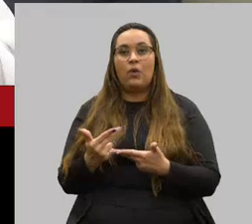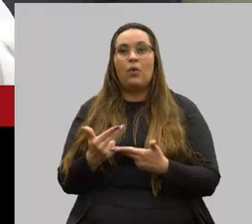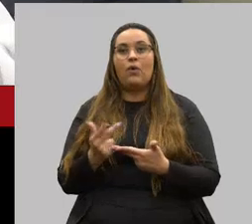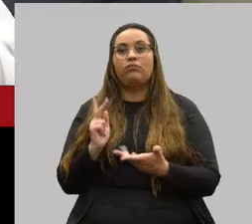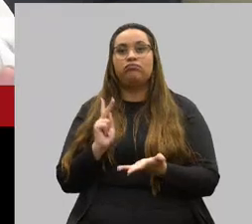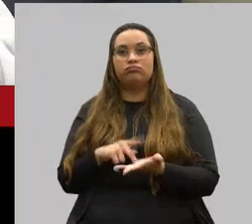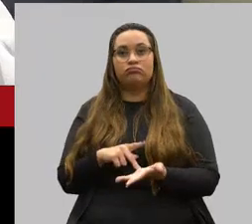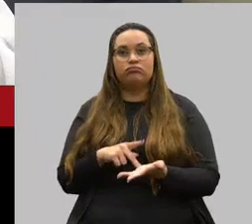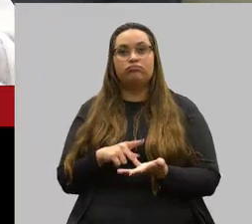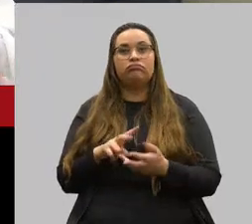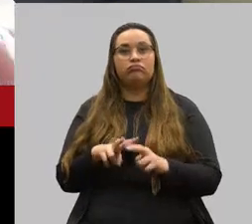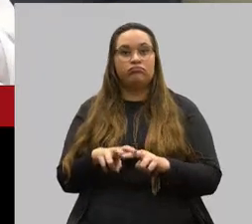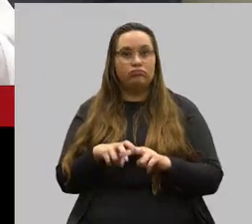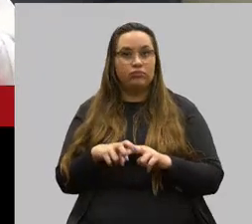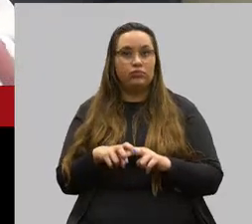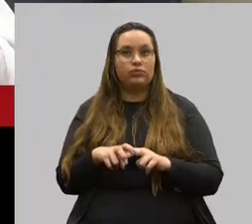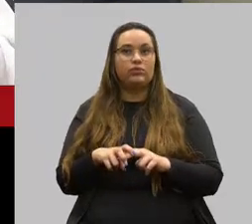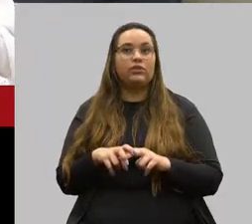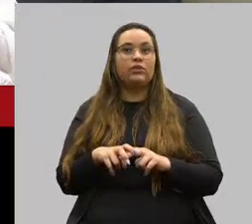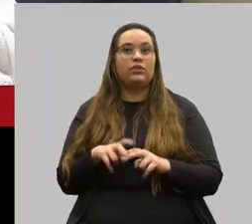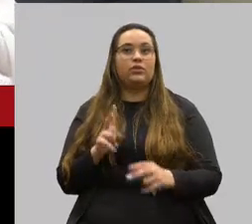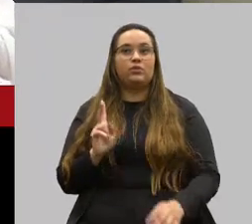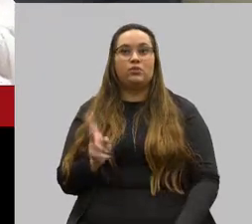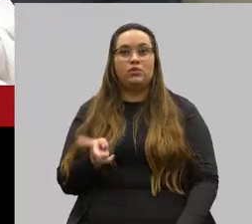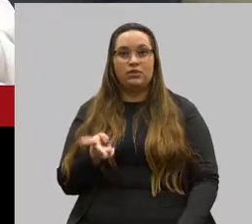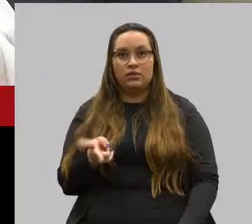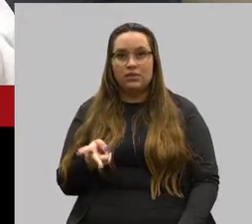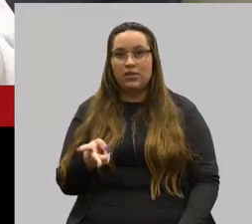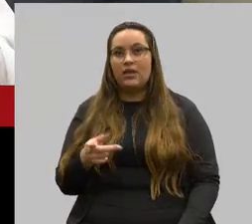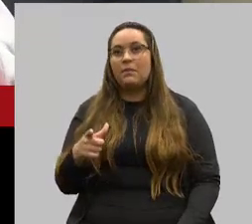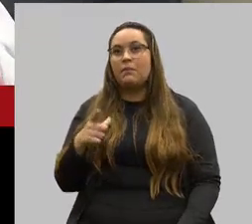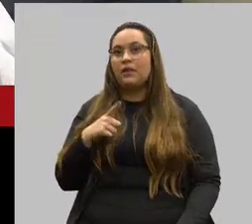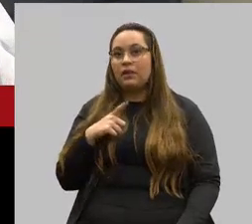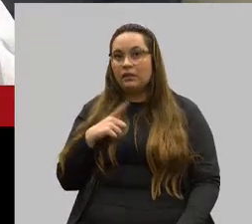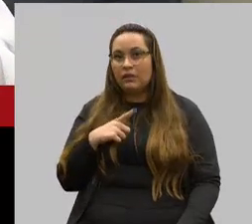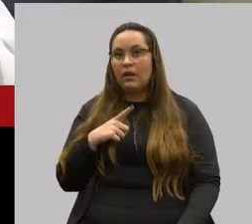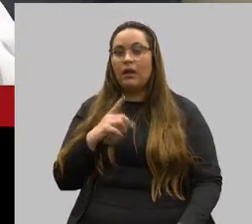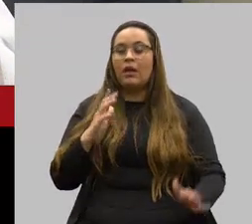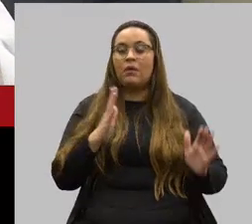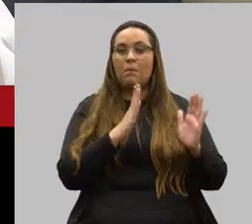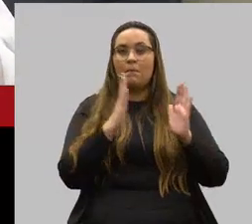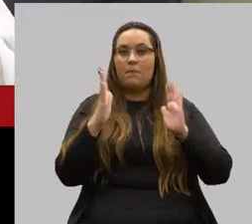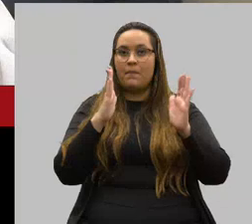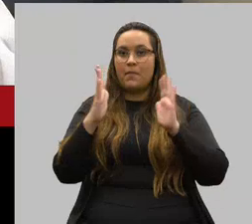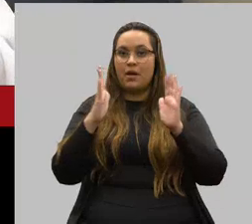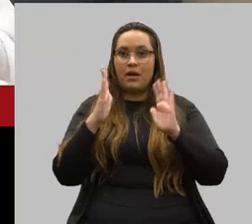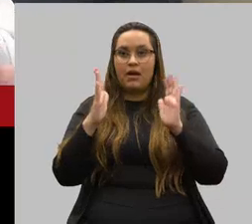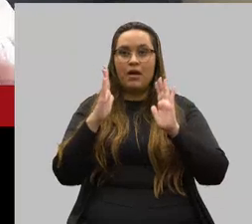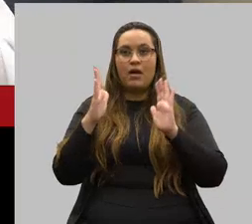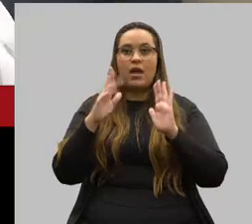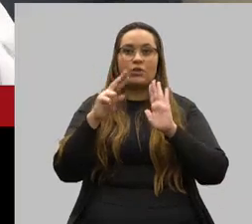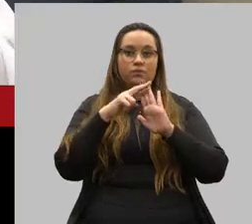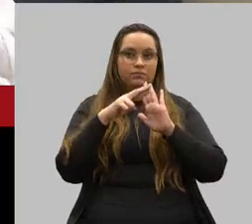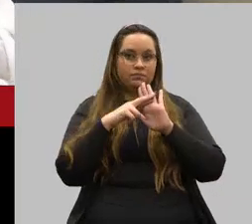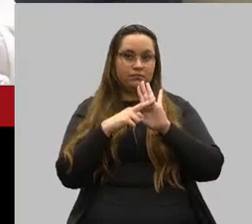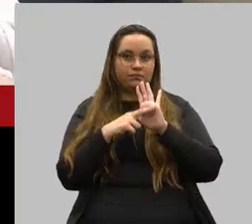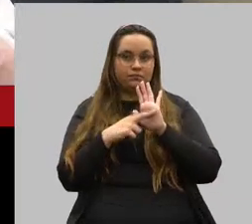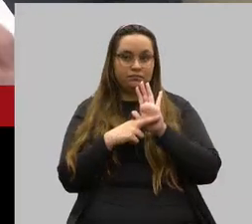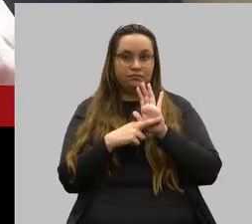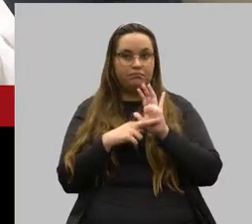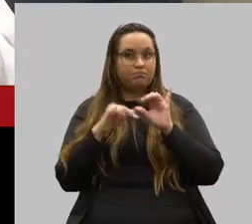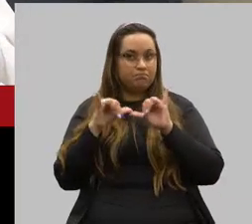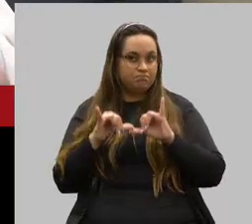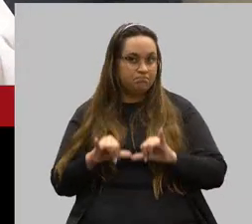em função disso e sempre eh cumpridos evidentemente os prazos né normativos mas publicada